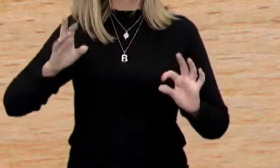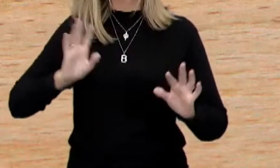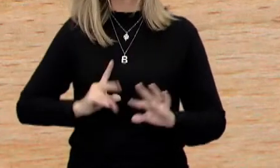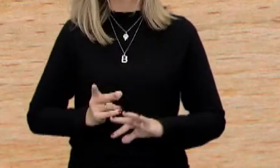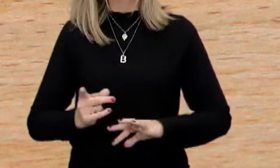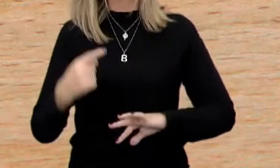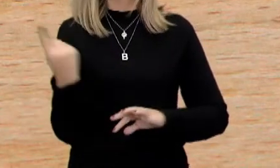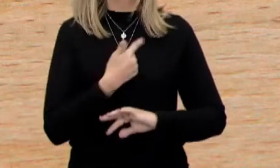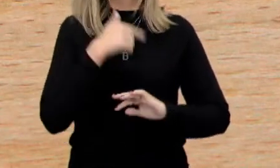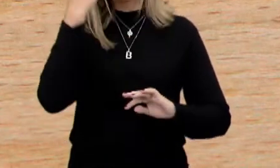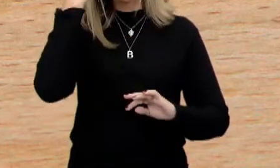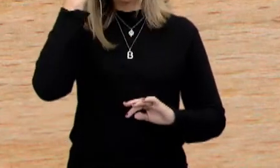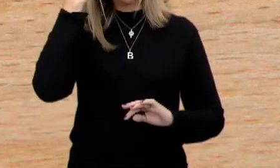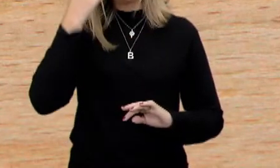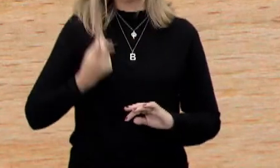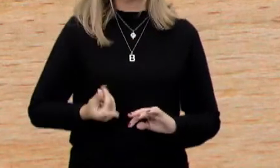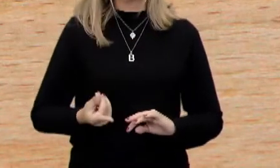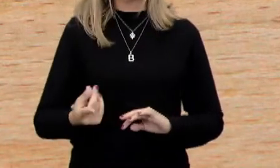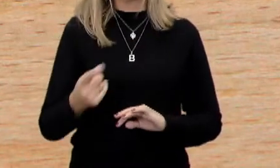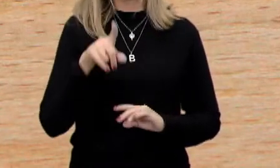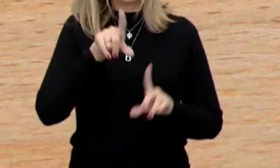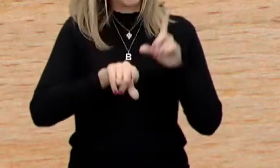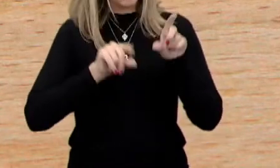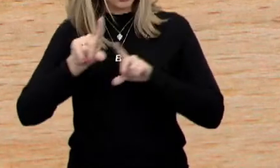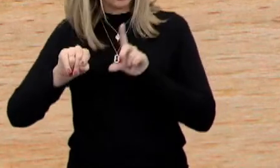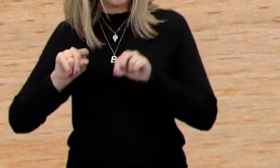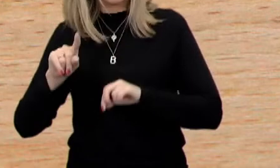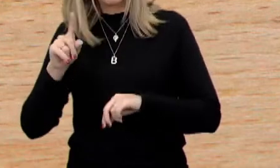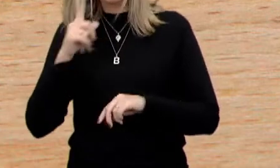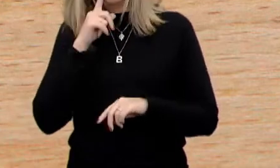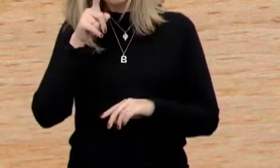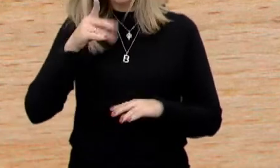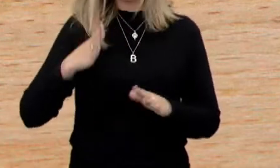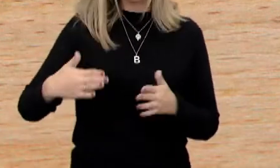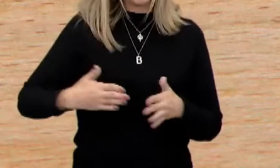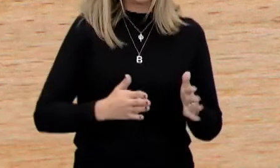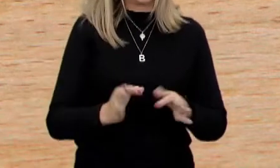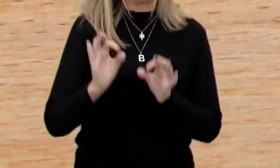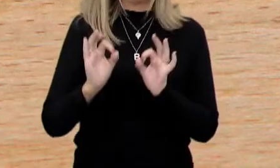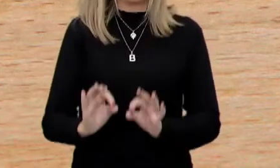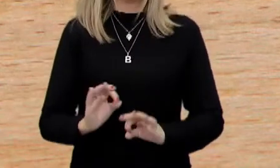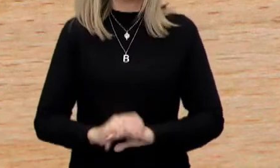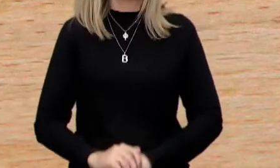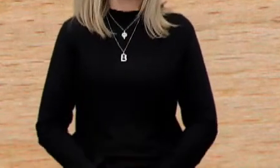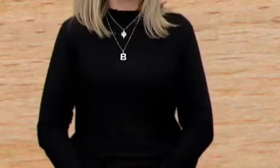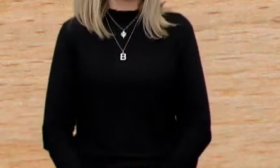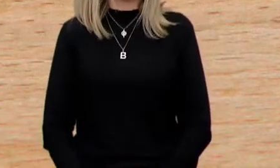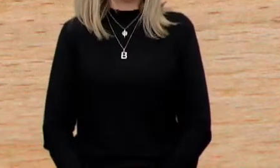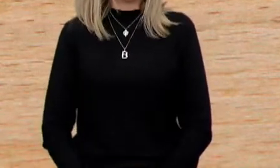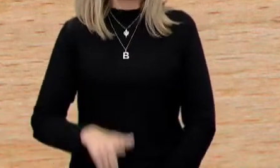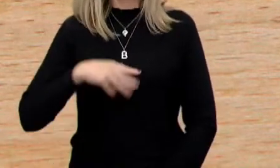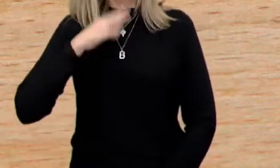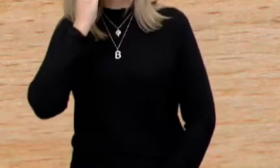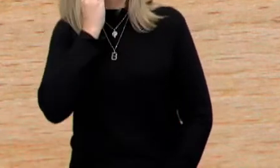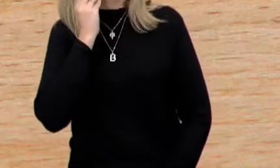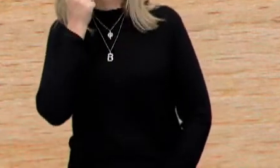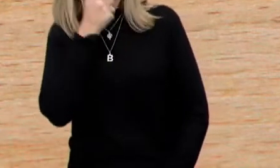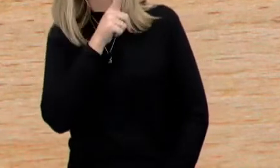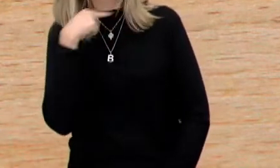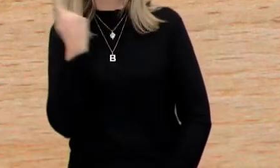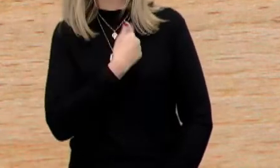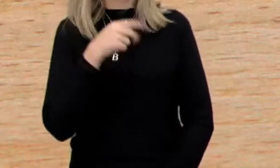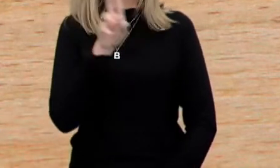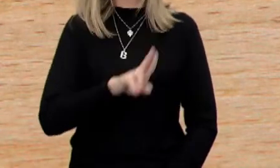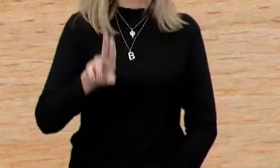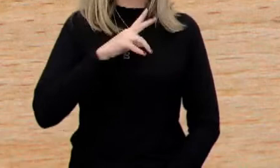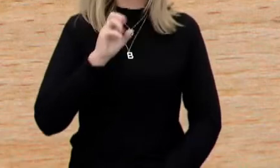e que a gente sabe que perdura. Então, a escolha vai por esse caminho mesmo, né? Então, assim, sim, temos afinidade, temos conceito, a gente usa. E a